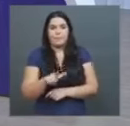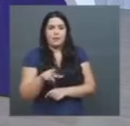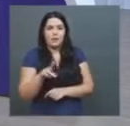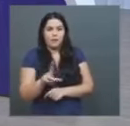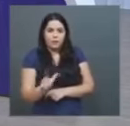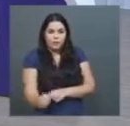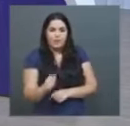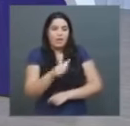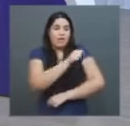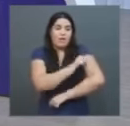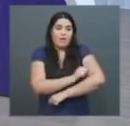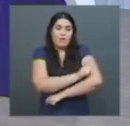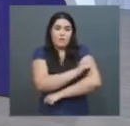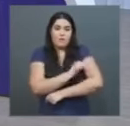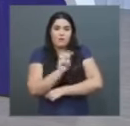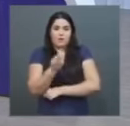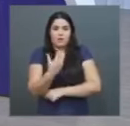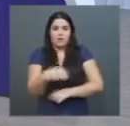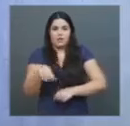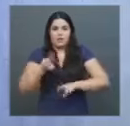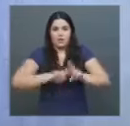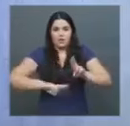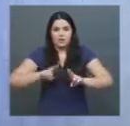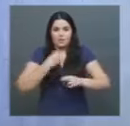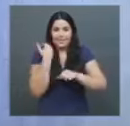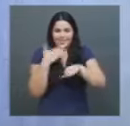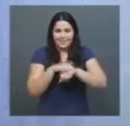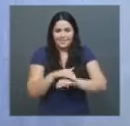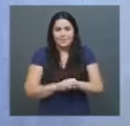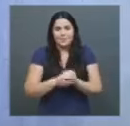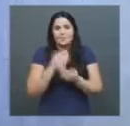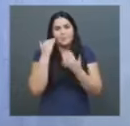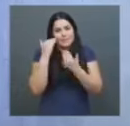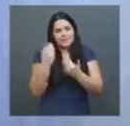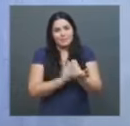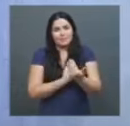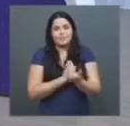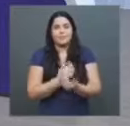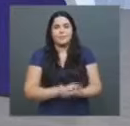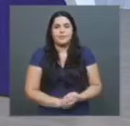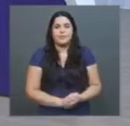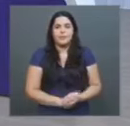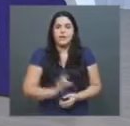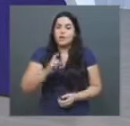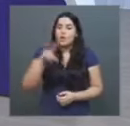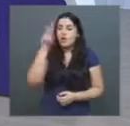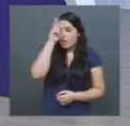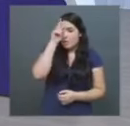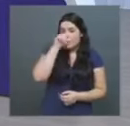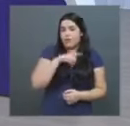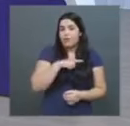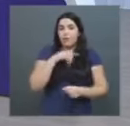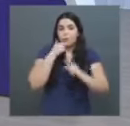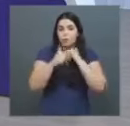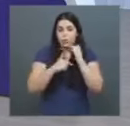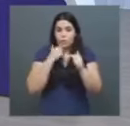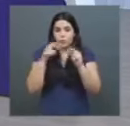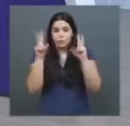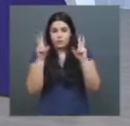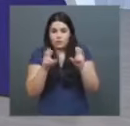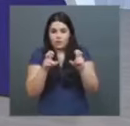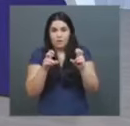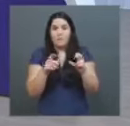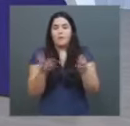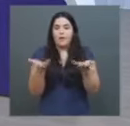do Hospital de Clínicas de Uberlândia da UFO. Boa noite, Paula. Boa noite. Obrigada pela presença. Só lembrando, você que tem dúvidas sobre o assunto e quer participar